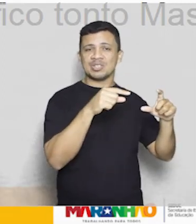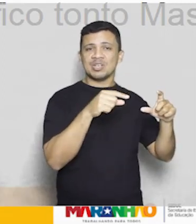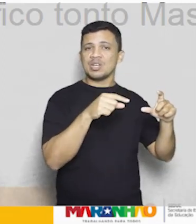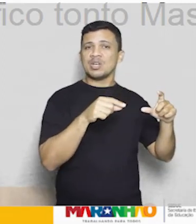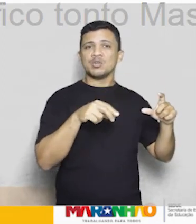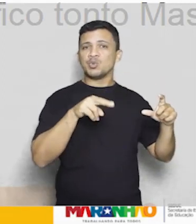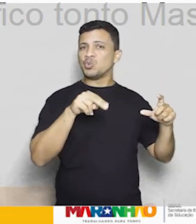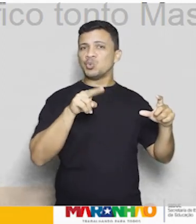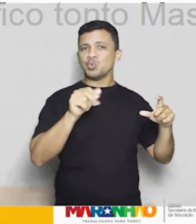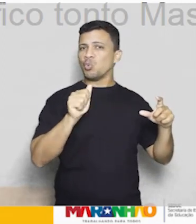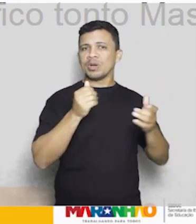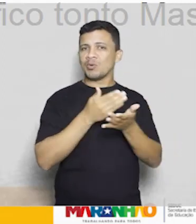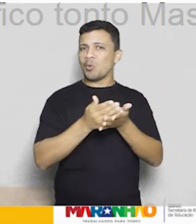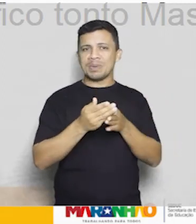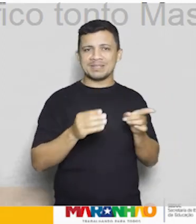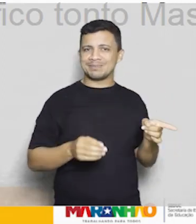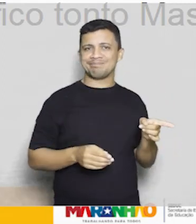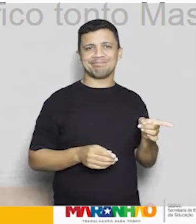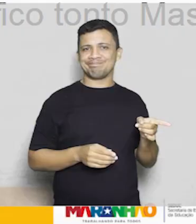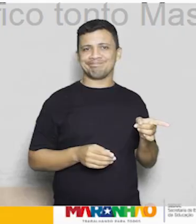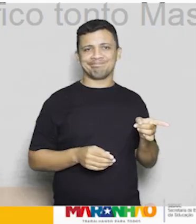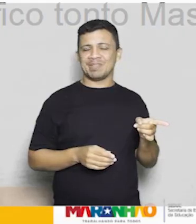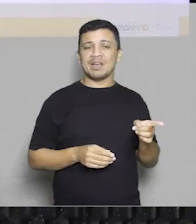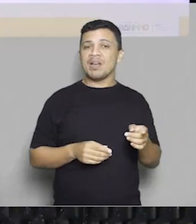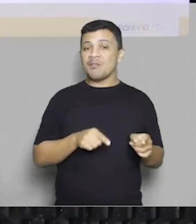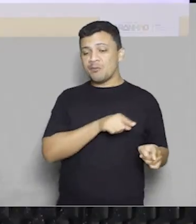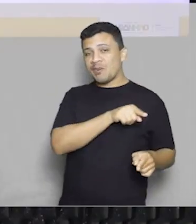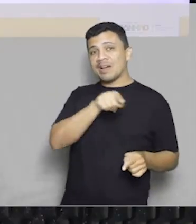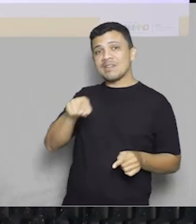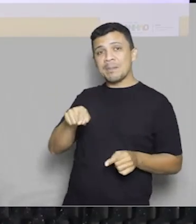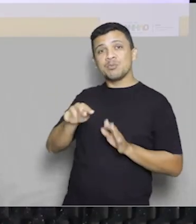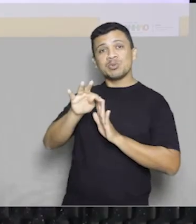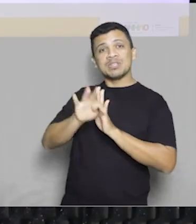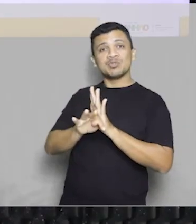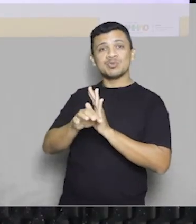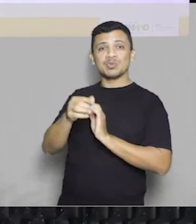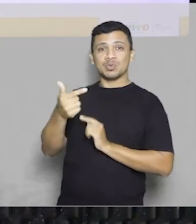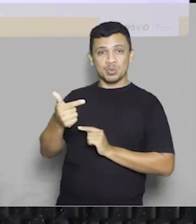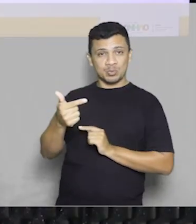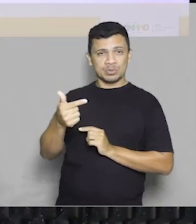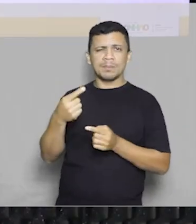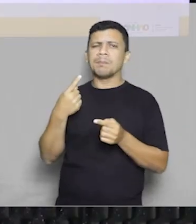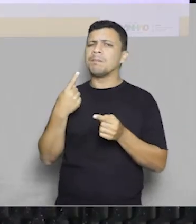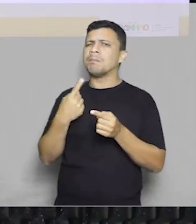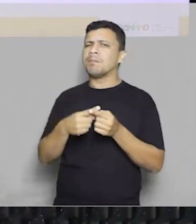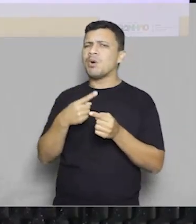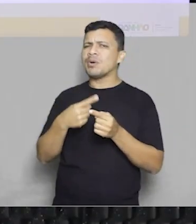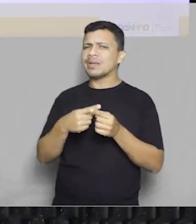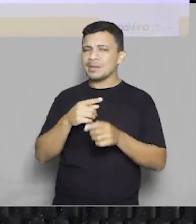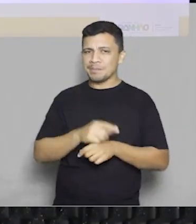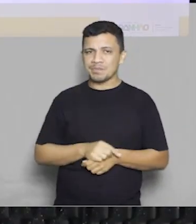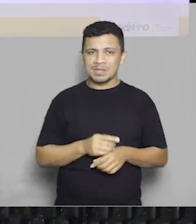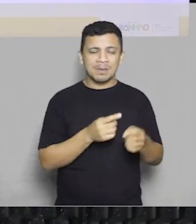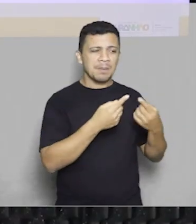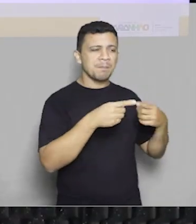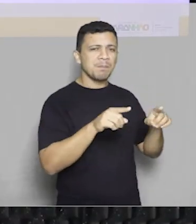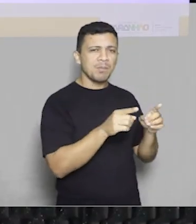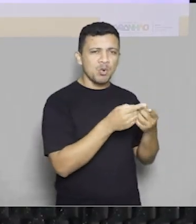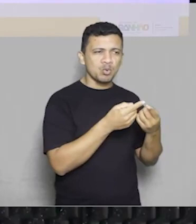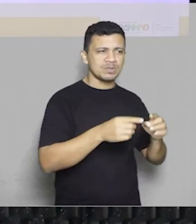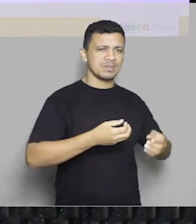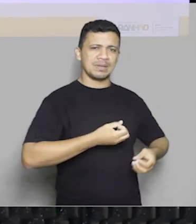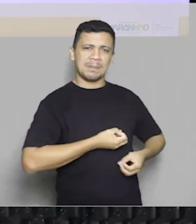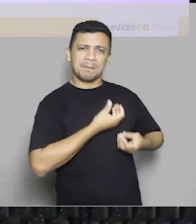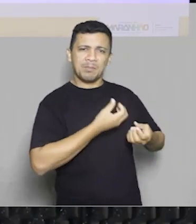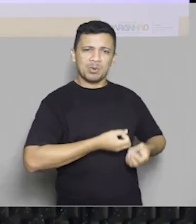começa desse primeiro texto. Você vai logo para o texto 2. Sabe por quê? Porque música,